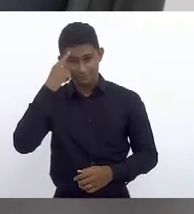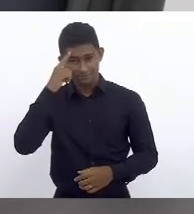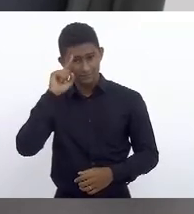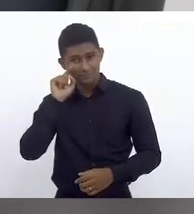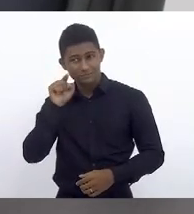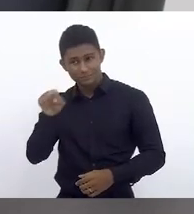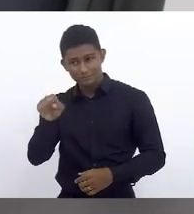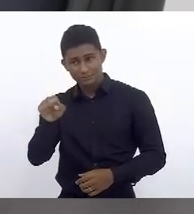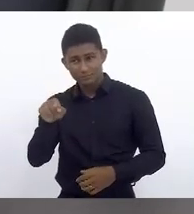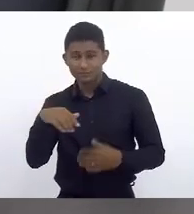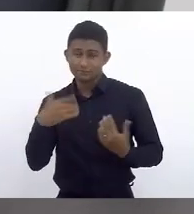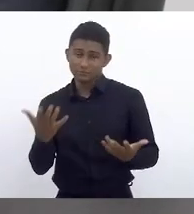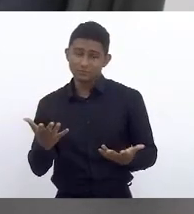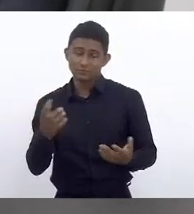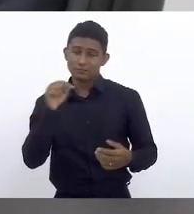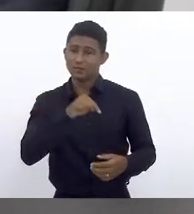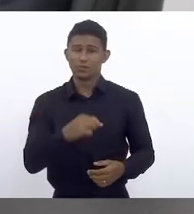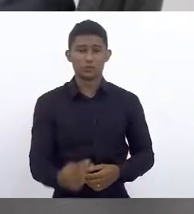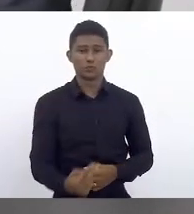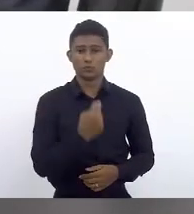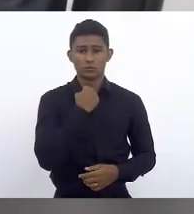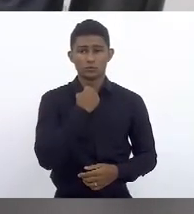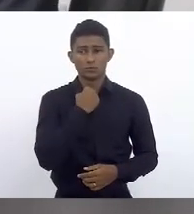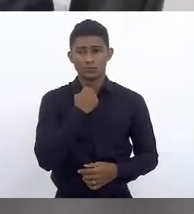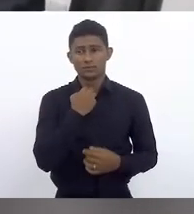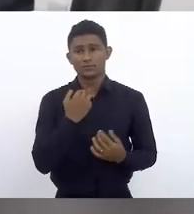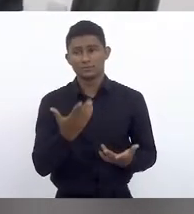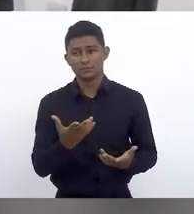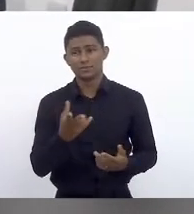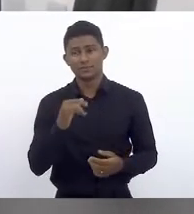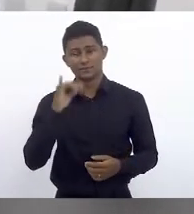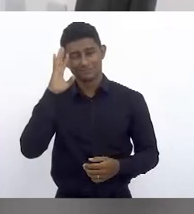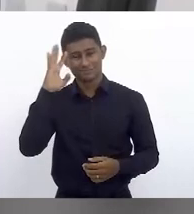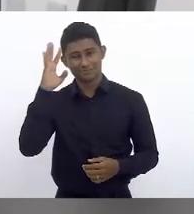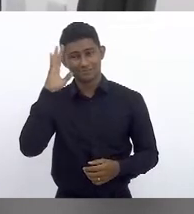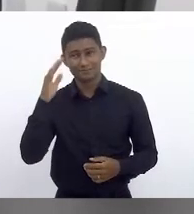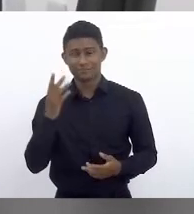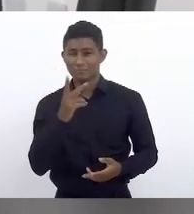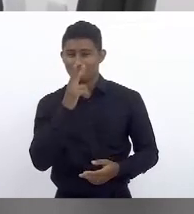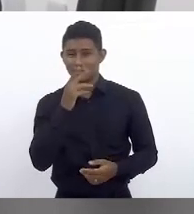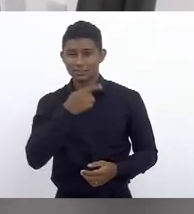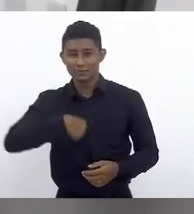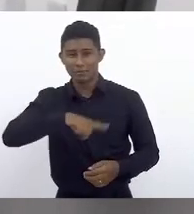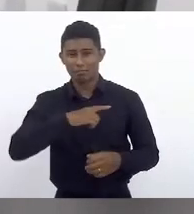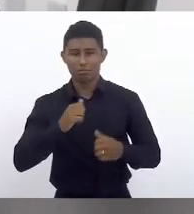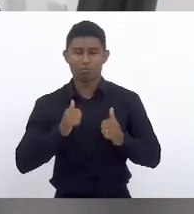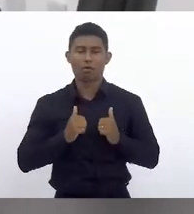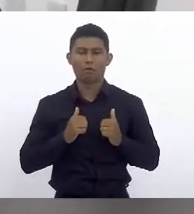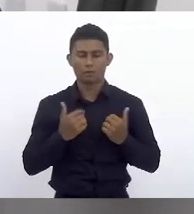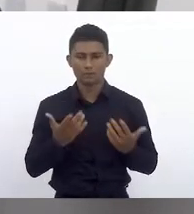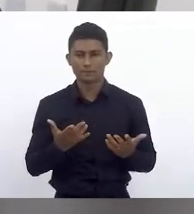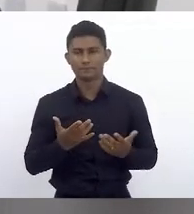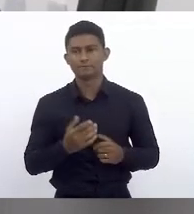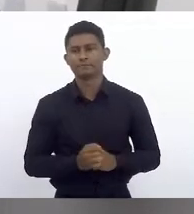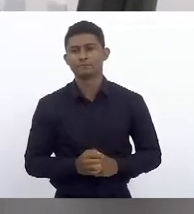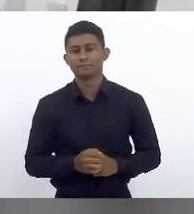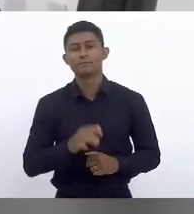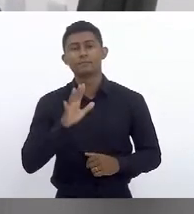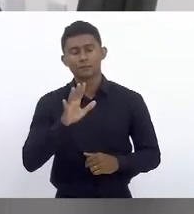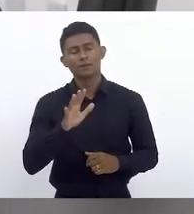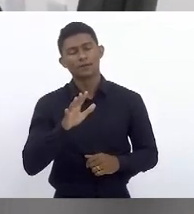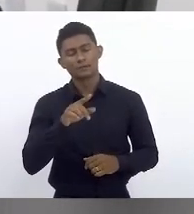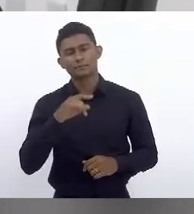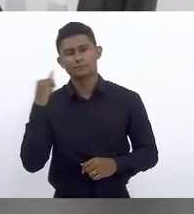não podia nem ter sido realizada. Se a gente se render a ela, a gente morre, né? Mas, no restante, a importância